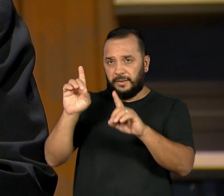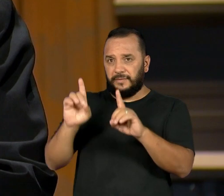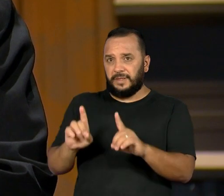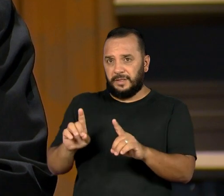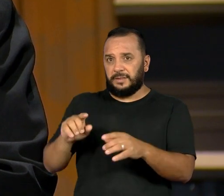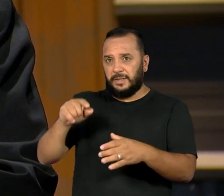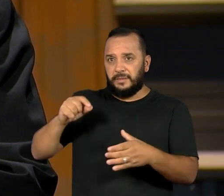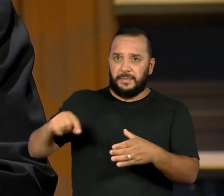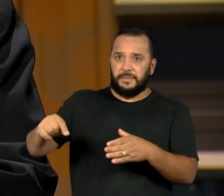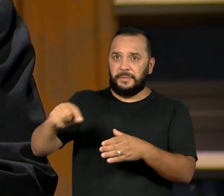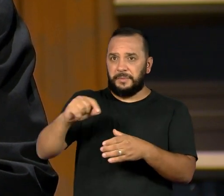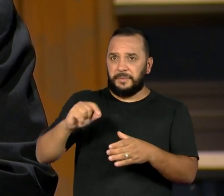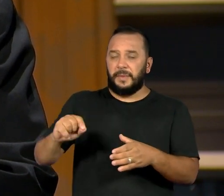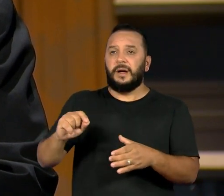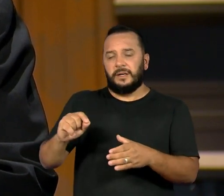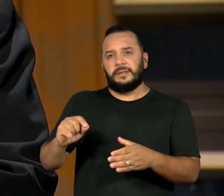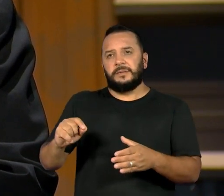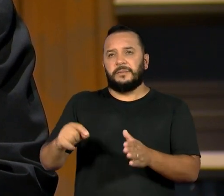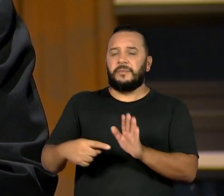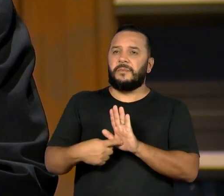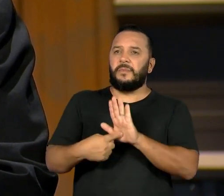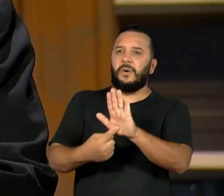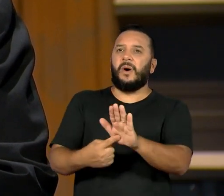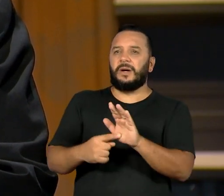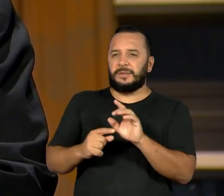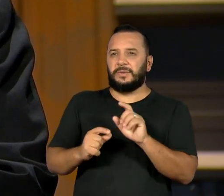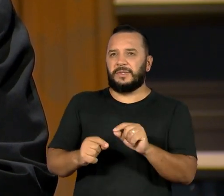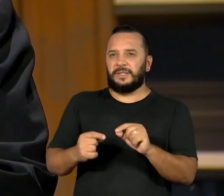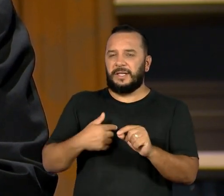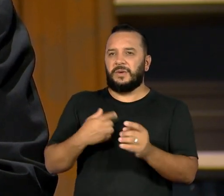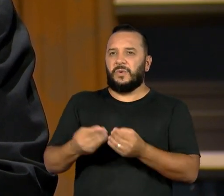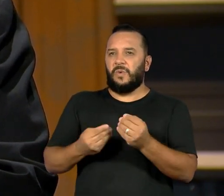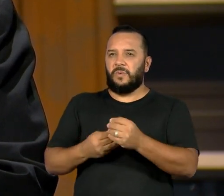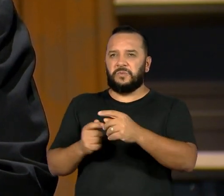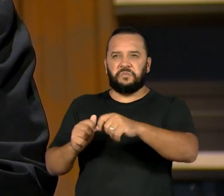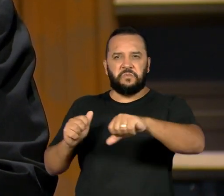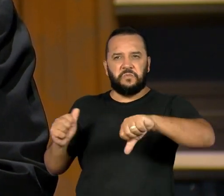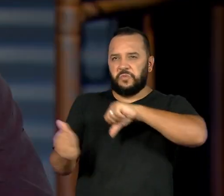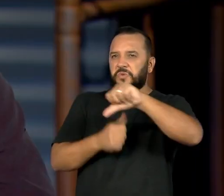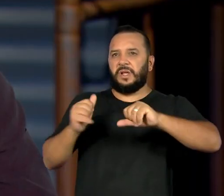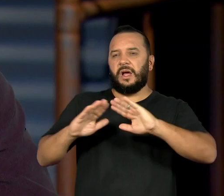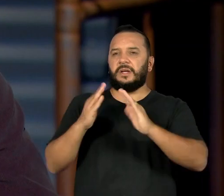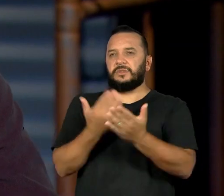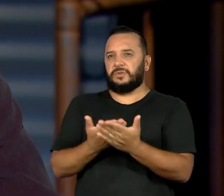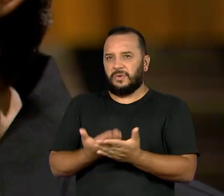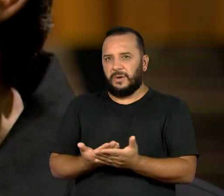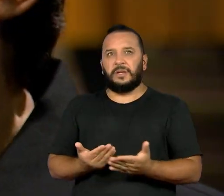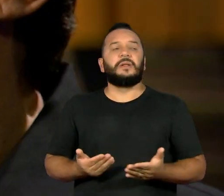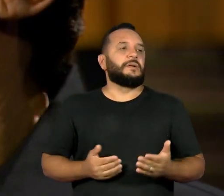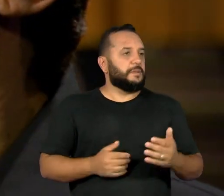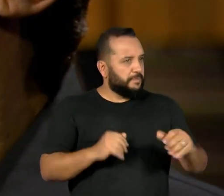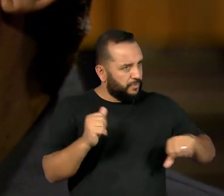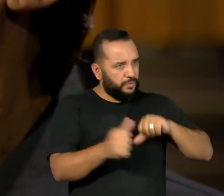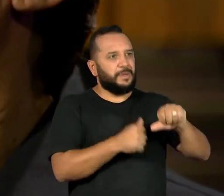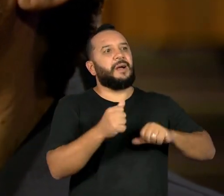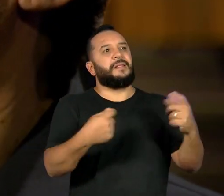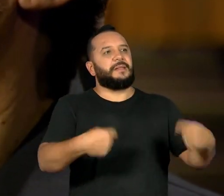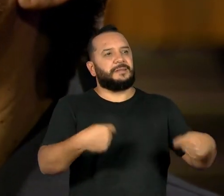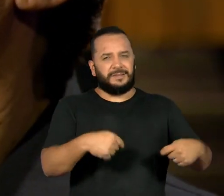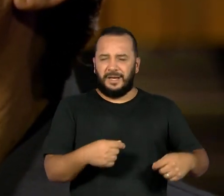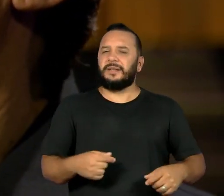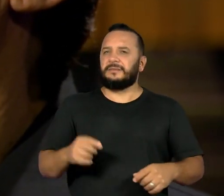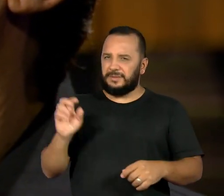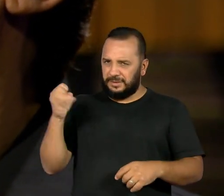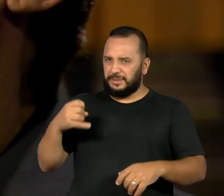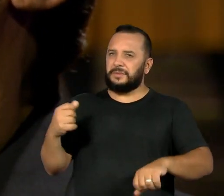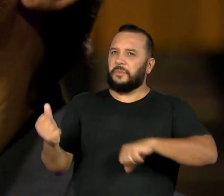de gerar um desconforto construtivo. Necessário. Necessário. Né? Isso faz com que